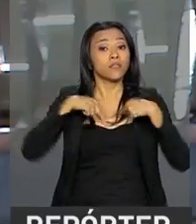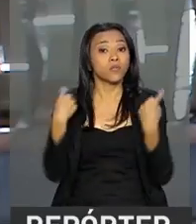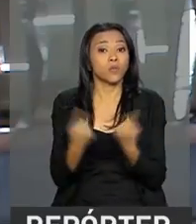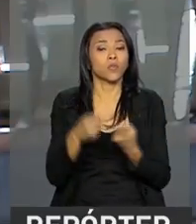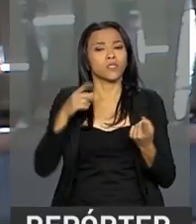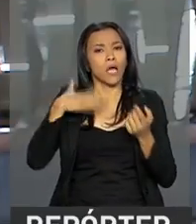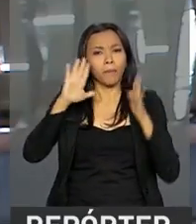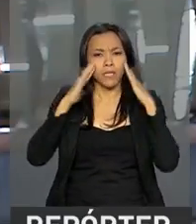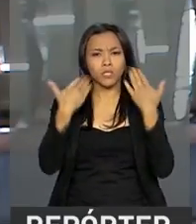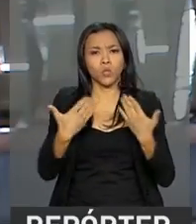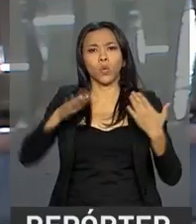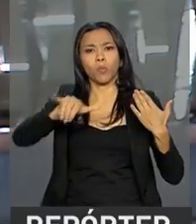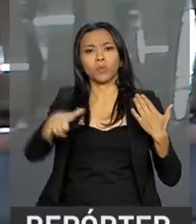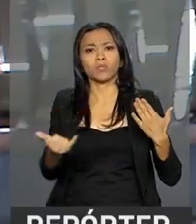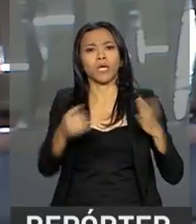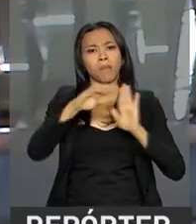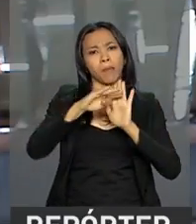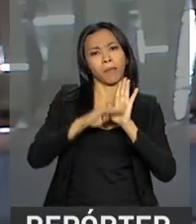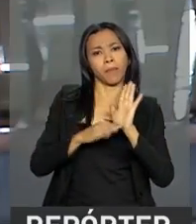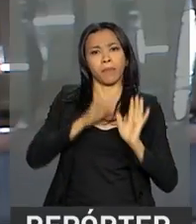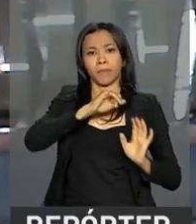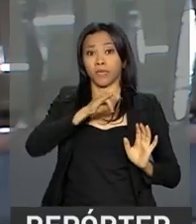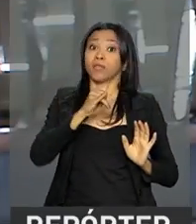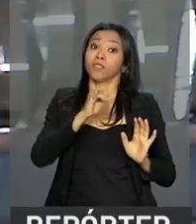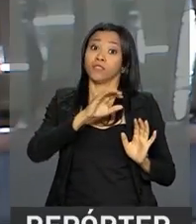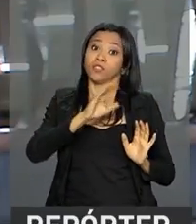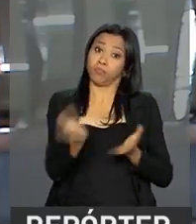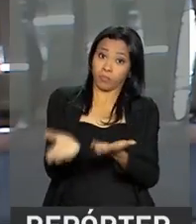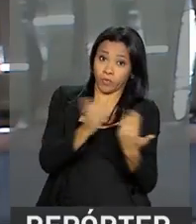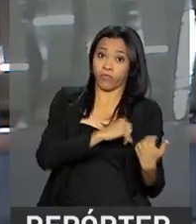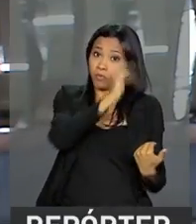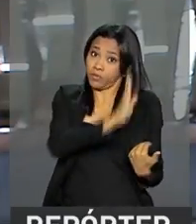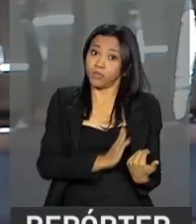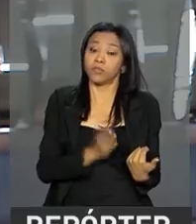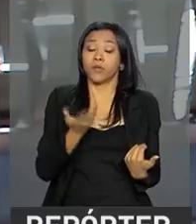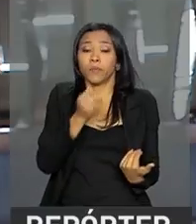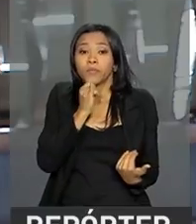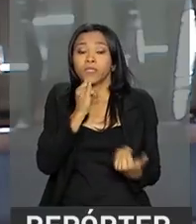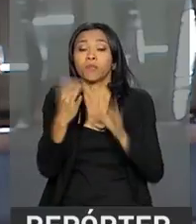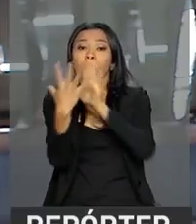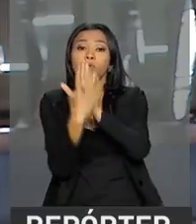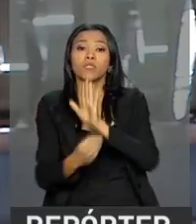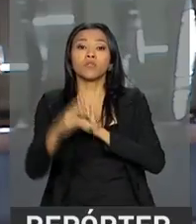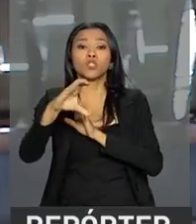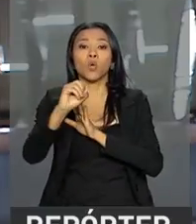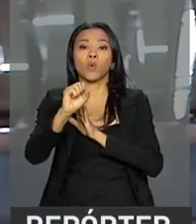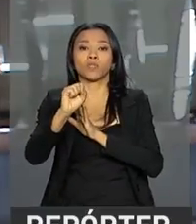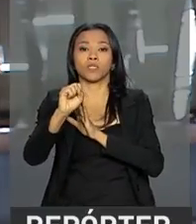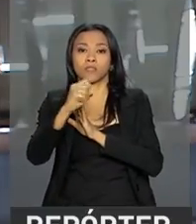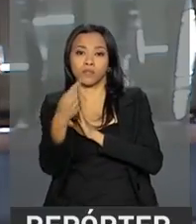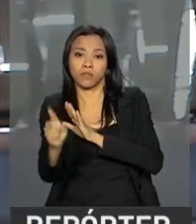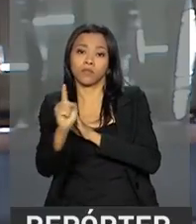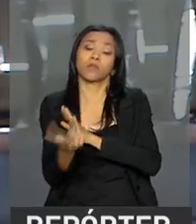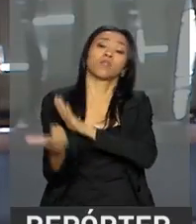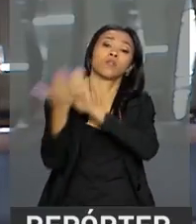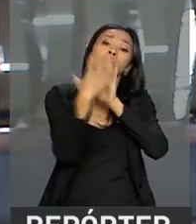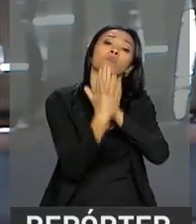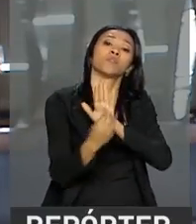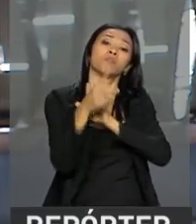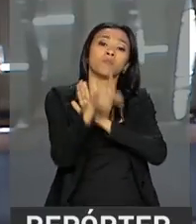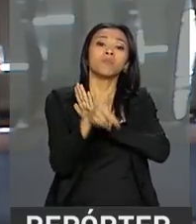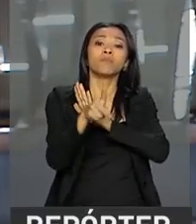oportunidades de investimentos no brasil como por exemplo as concessões do programa de parcerias de